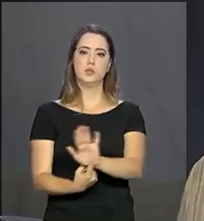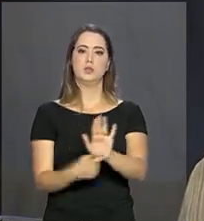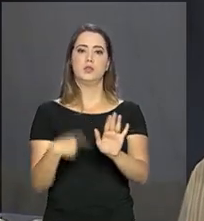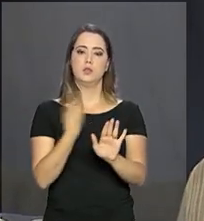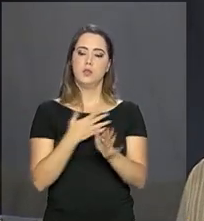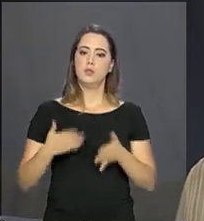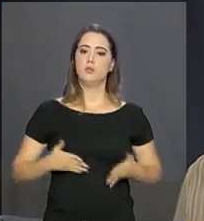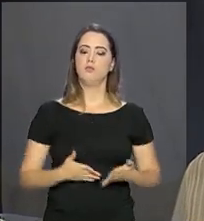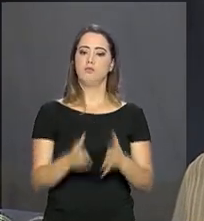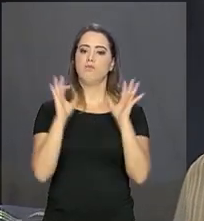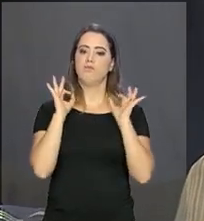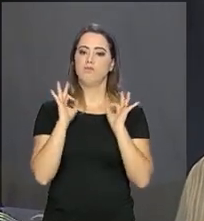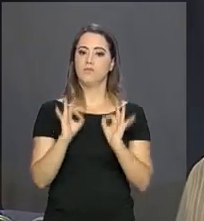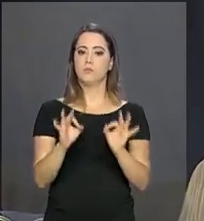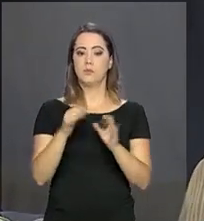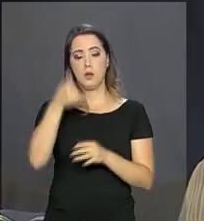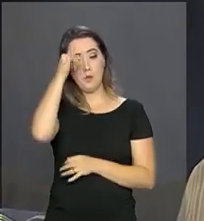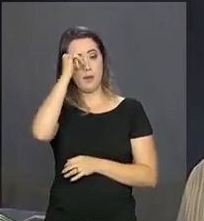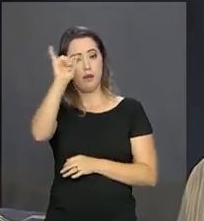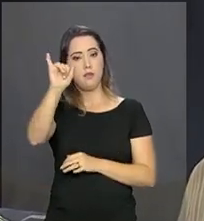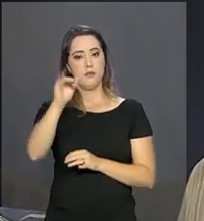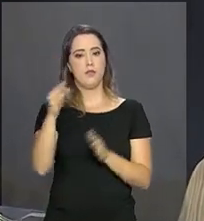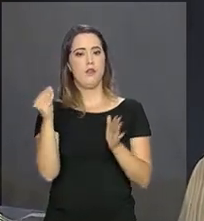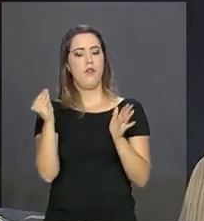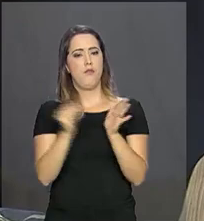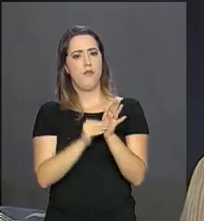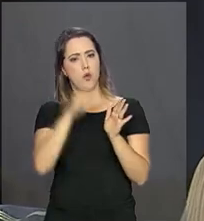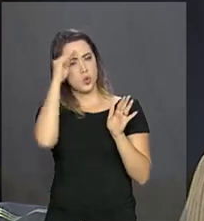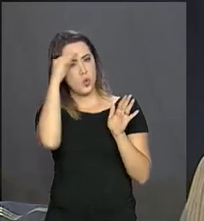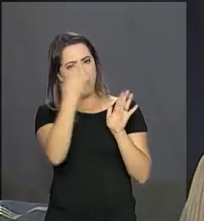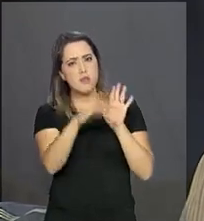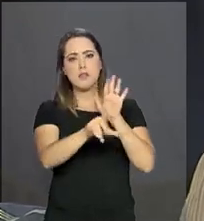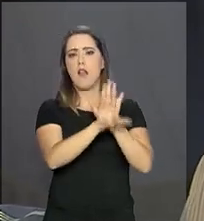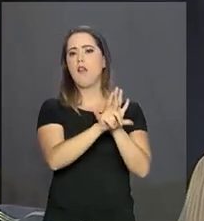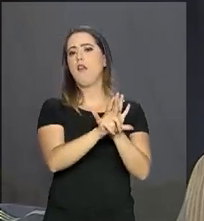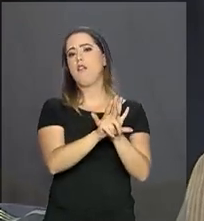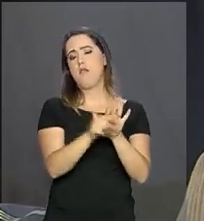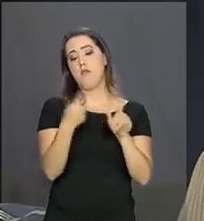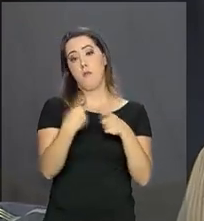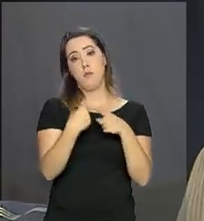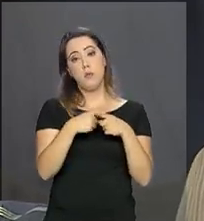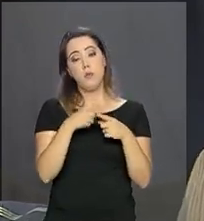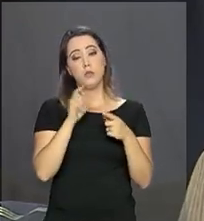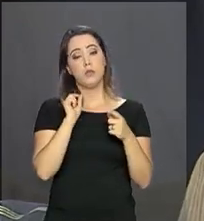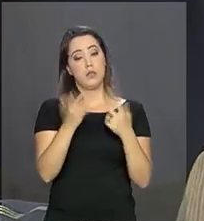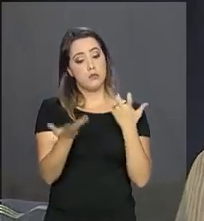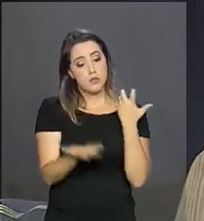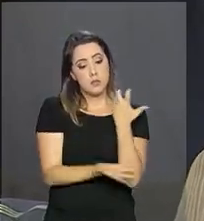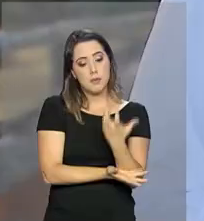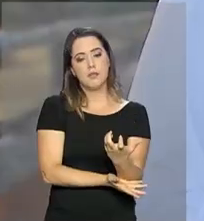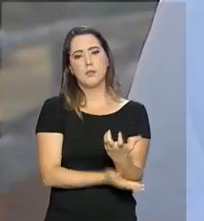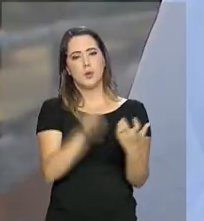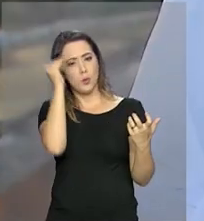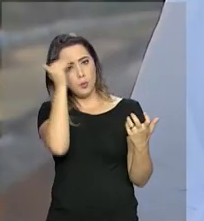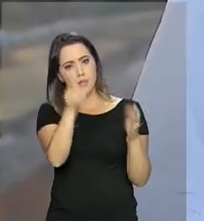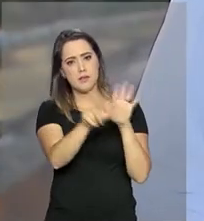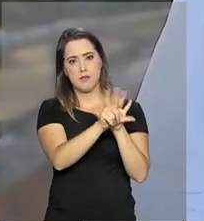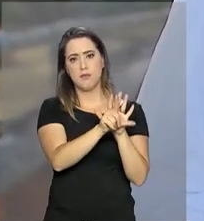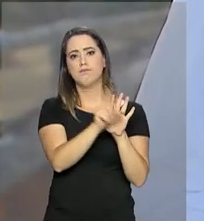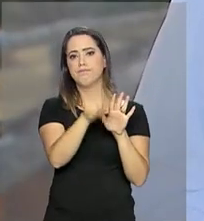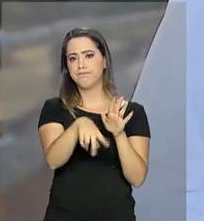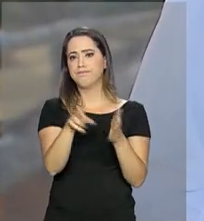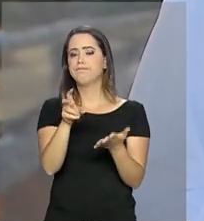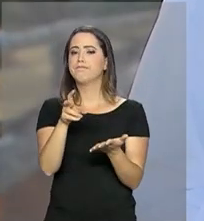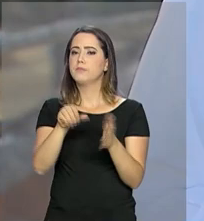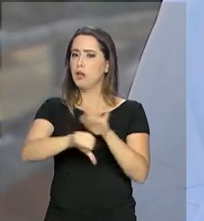no caminho certo no combate à ilegalidade ao crime é o desmatamento não autorizado ao desmatamento ilegal a partir de